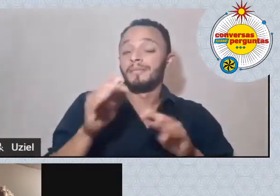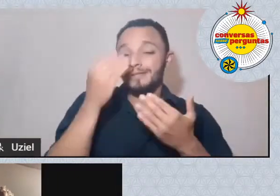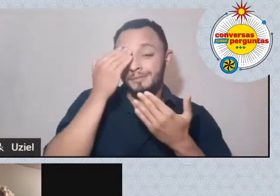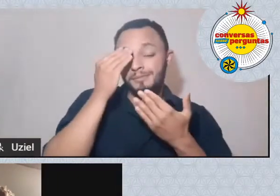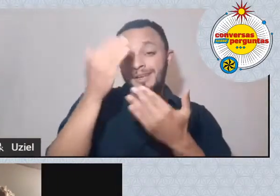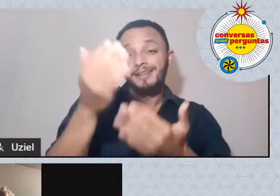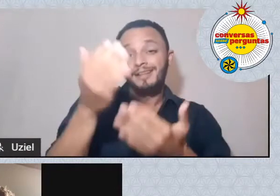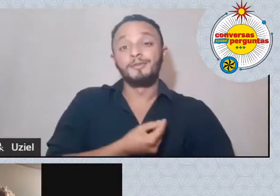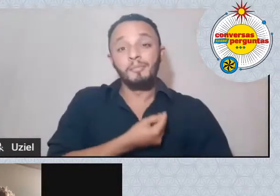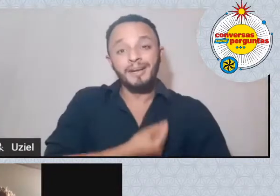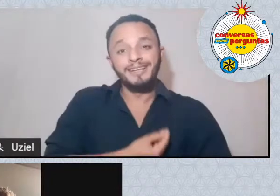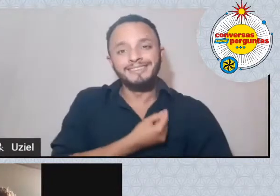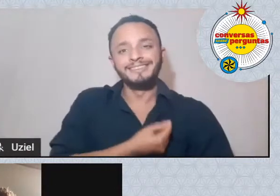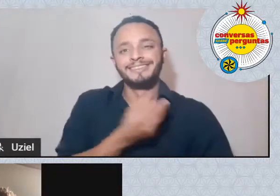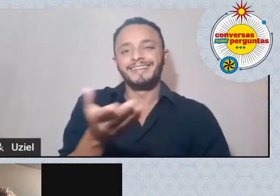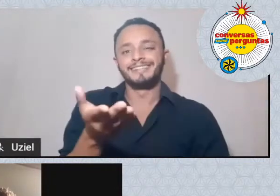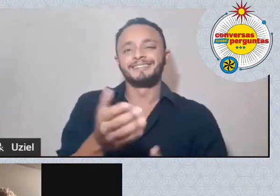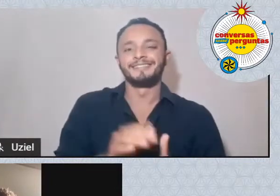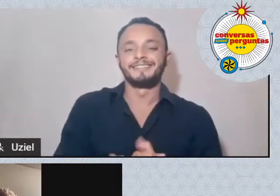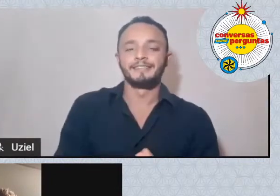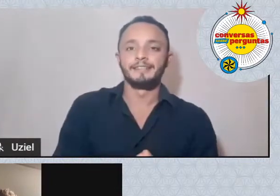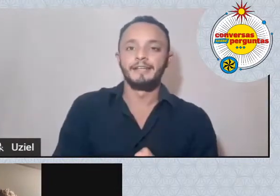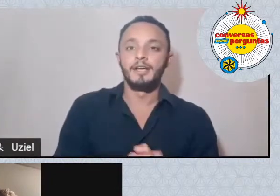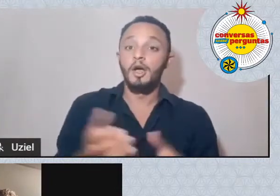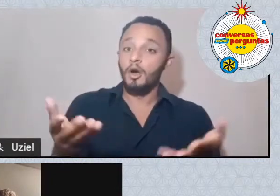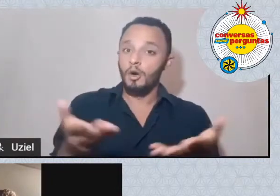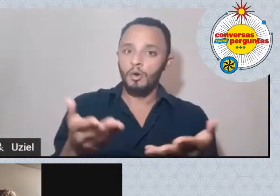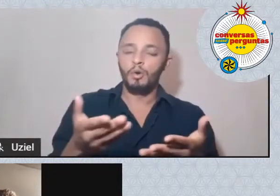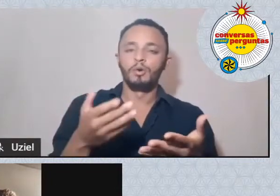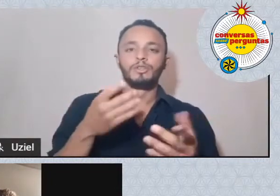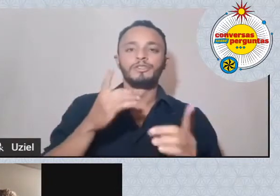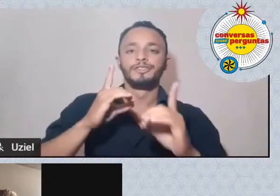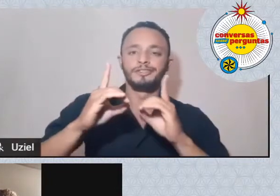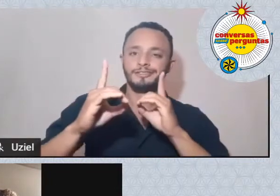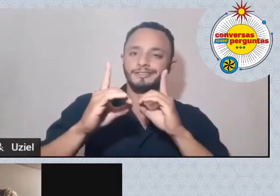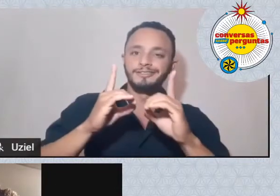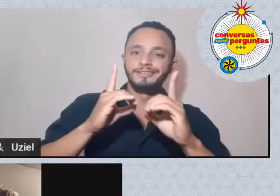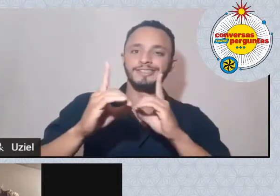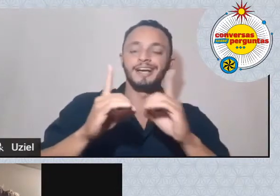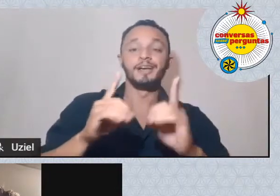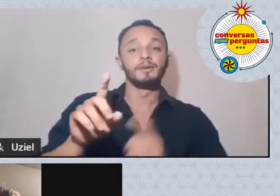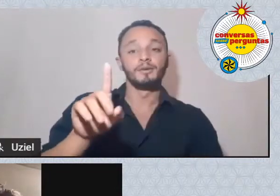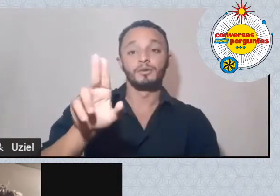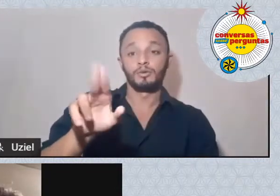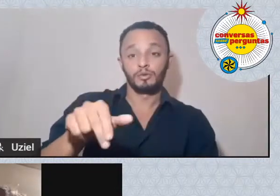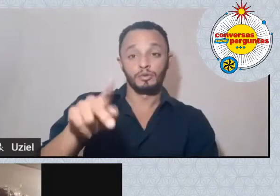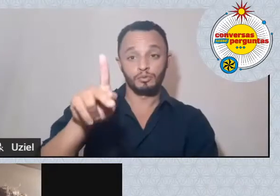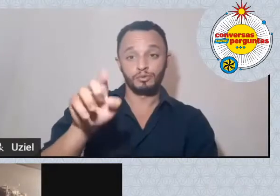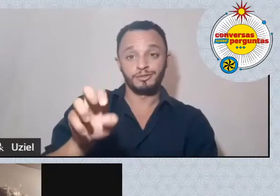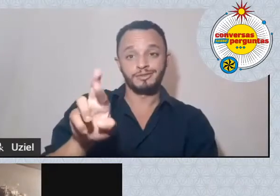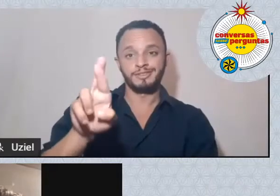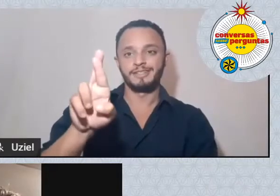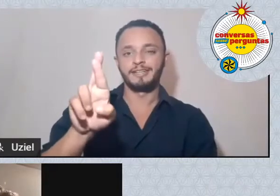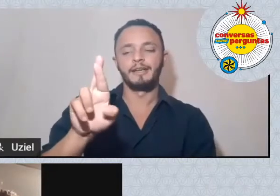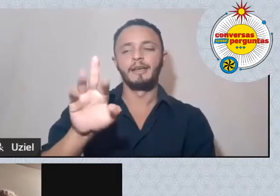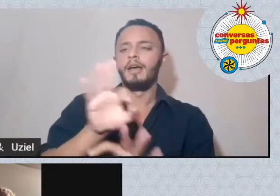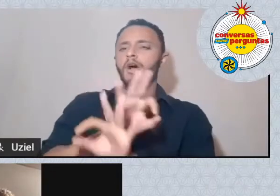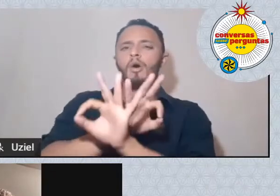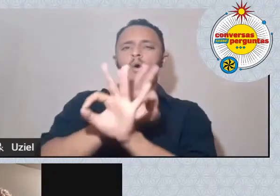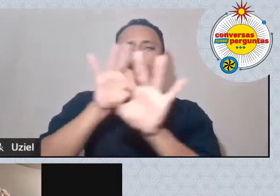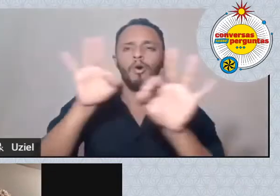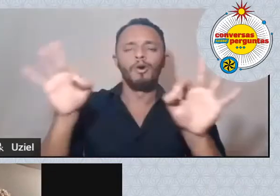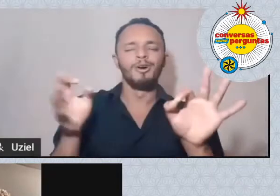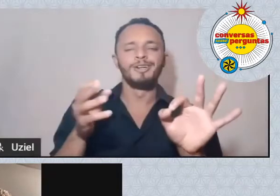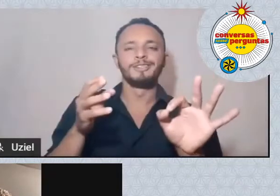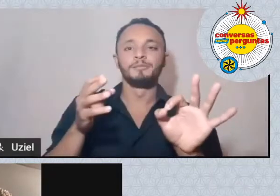Eu conversei hoje com o psicanalista Christian Dunker, com essas breves interrupções que não atrapalharam em nada a delícia que foi essa